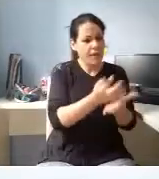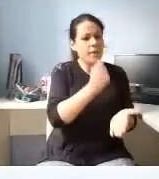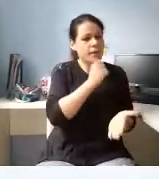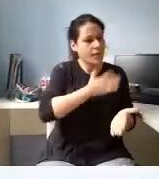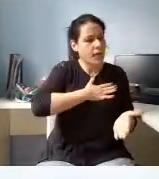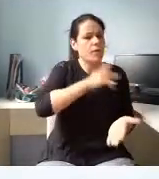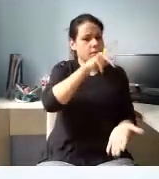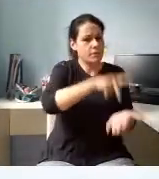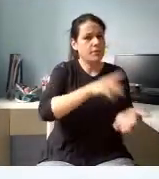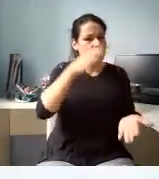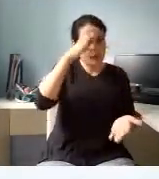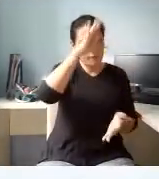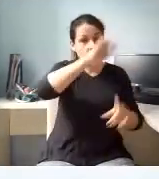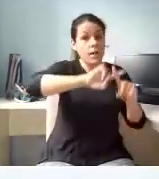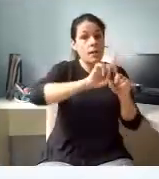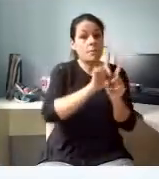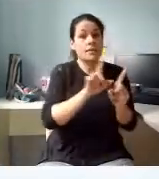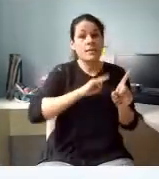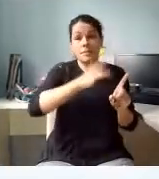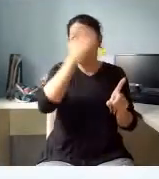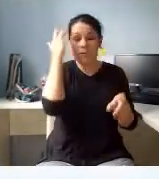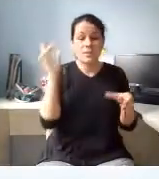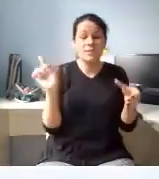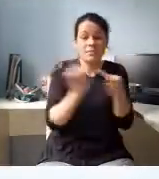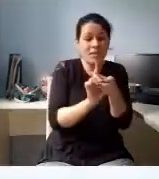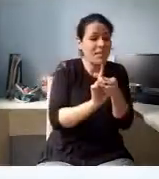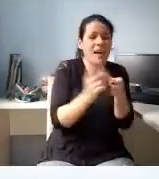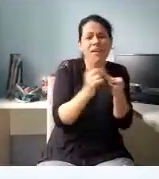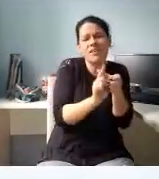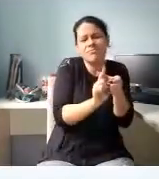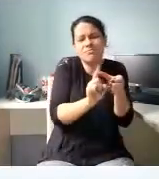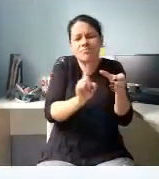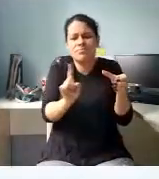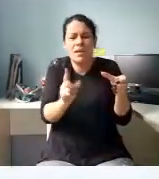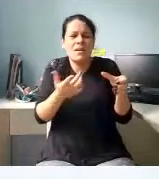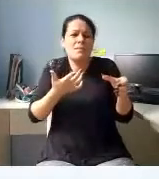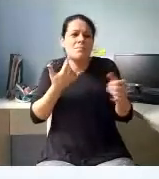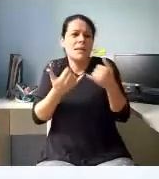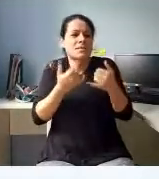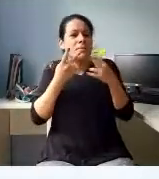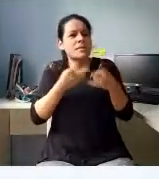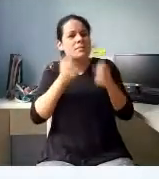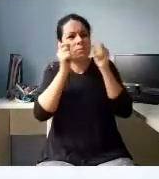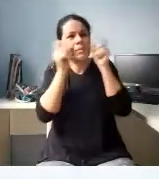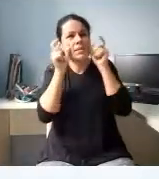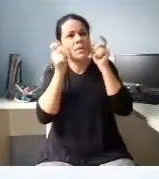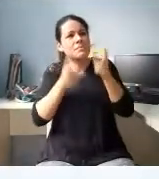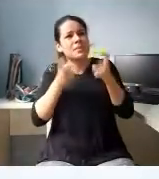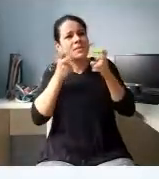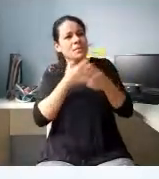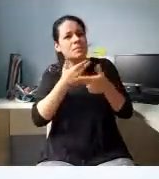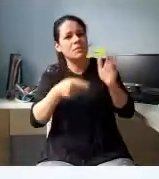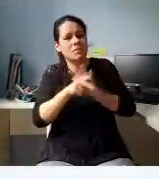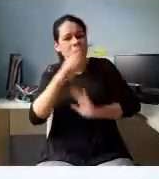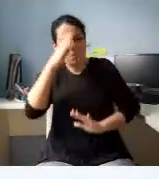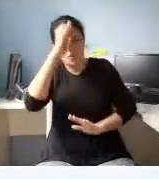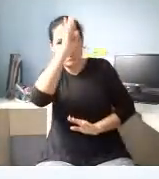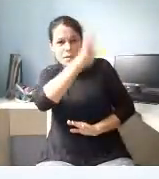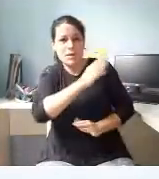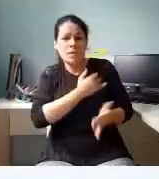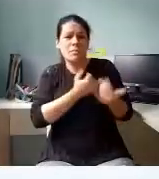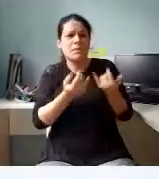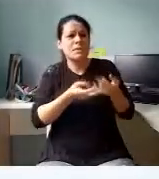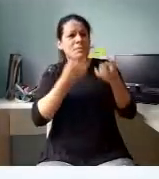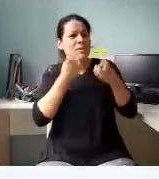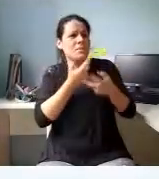ele ainda tem aqueles que desgarraram dessa fidelidade ao presidente e começaram a ver equívocos